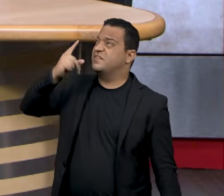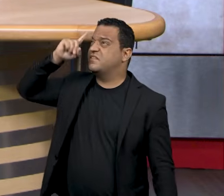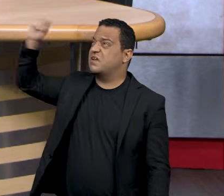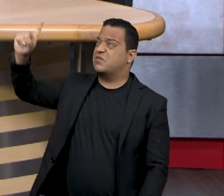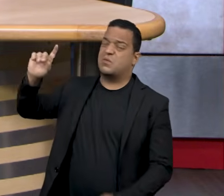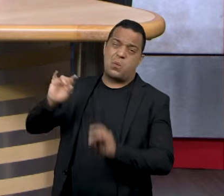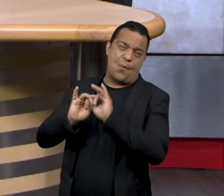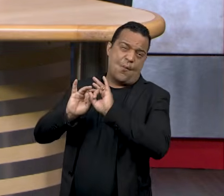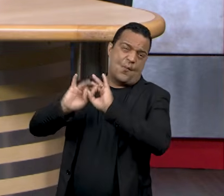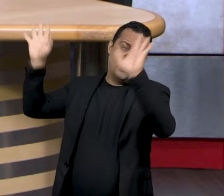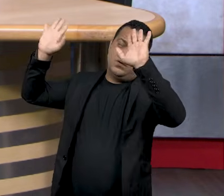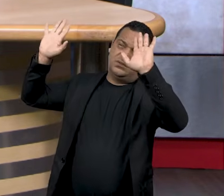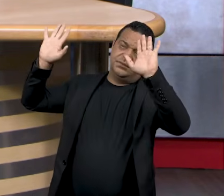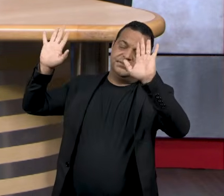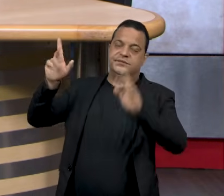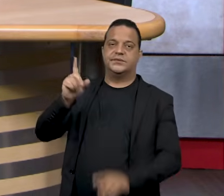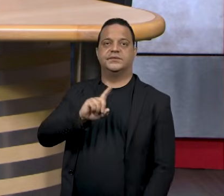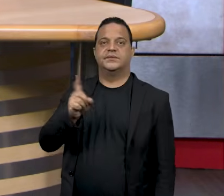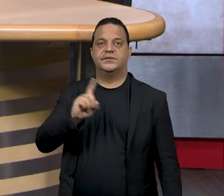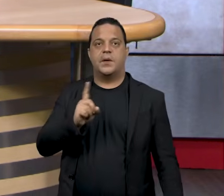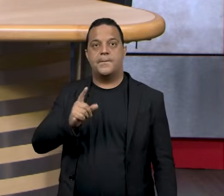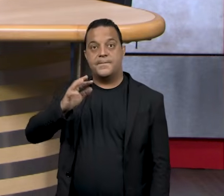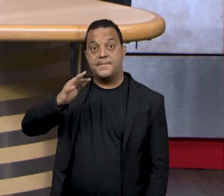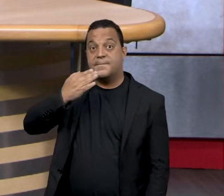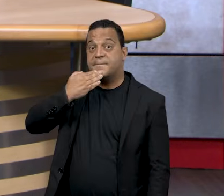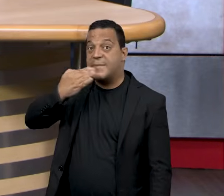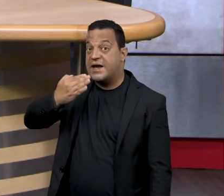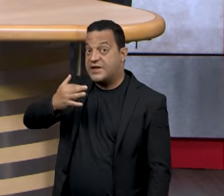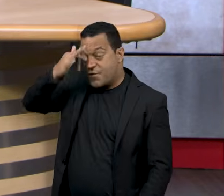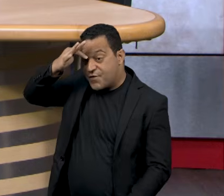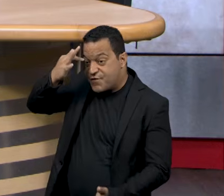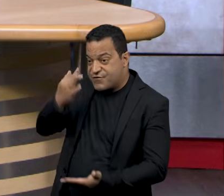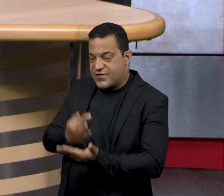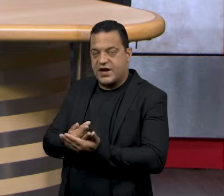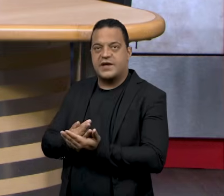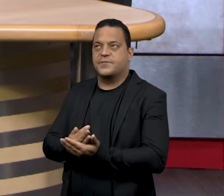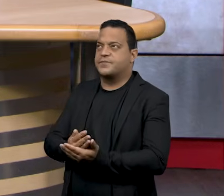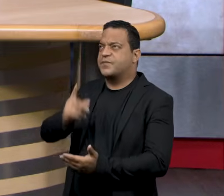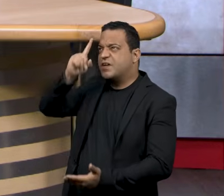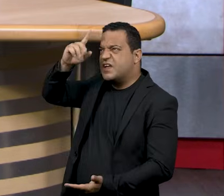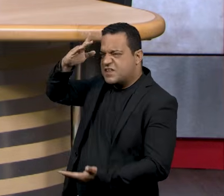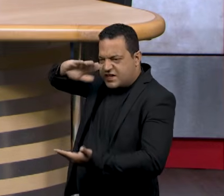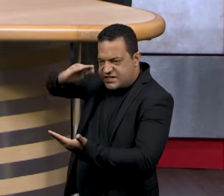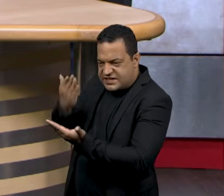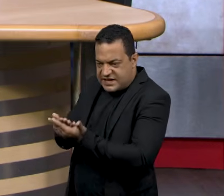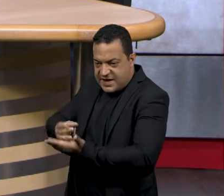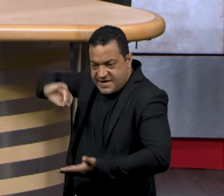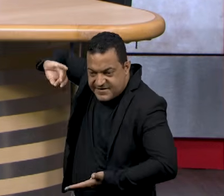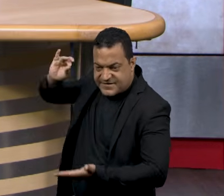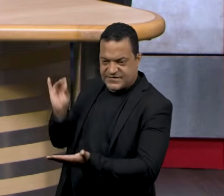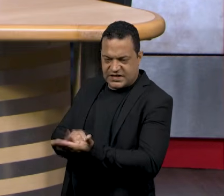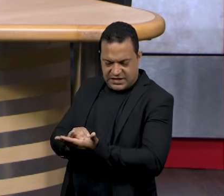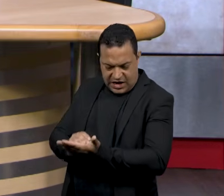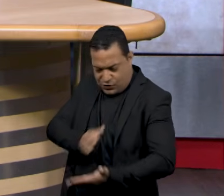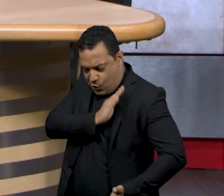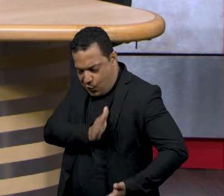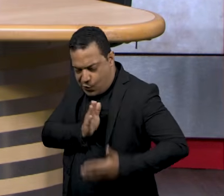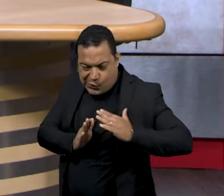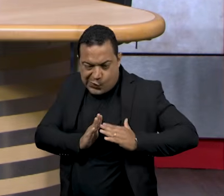vai fazer do jeito dele, eu vou esperar, vou ver o que vai acontecer. Não, peça com fé, ou seja, creia no